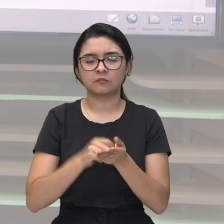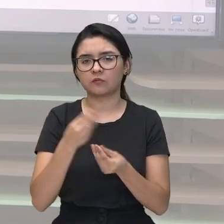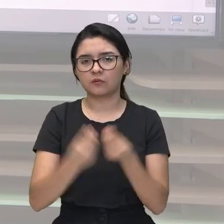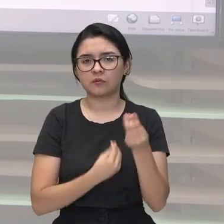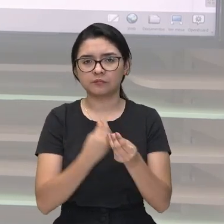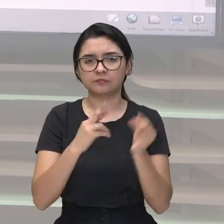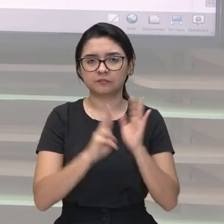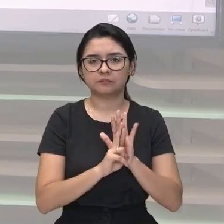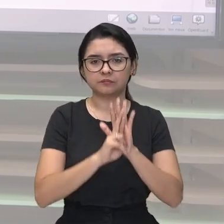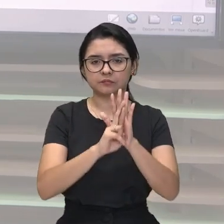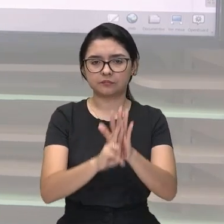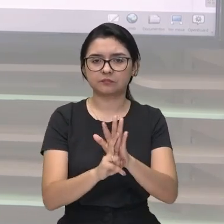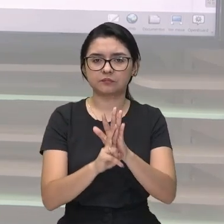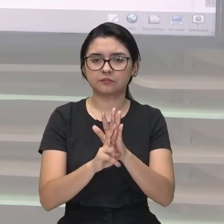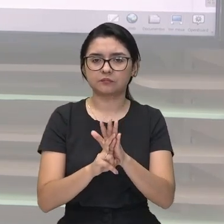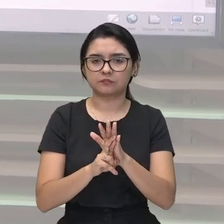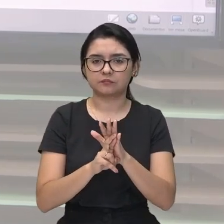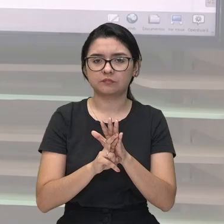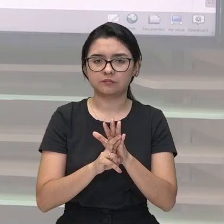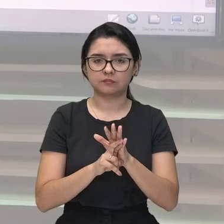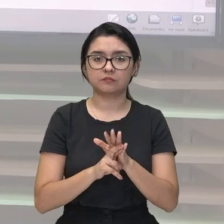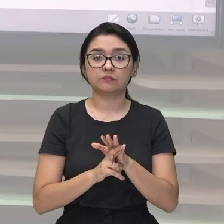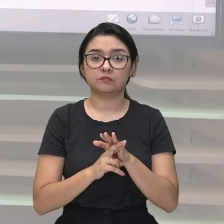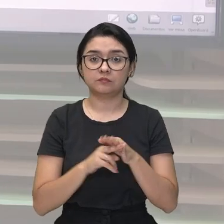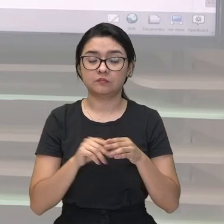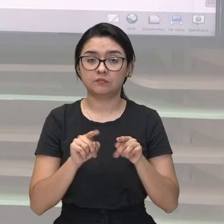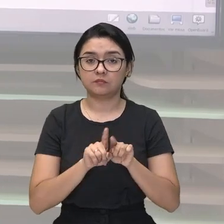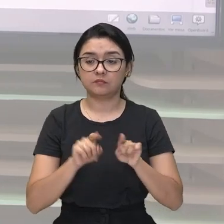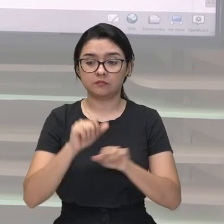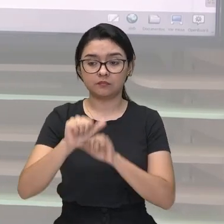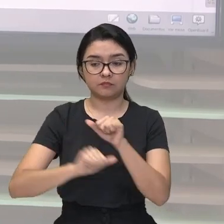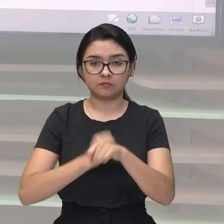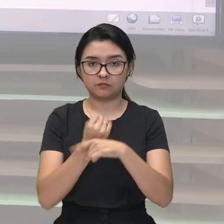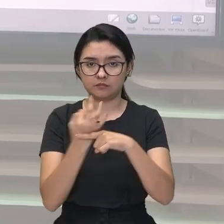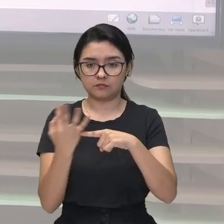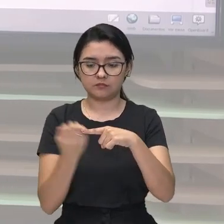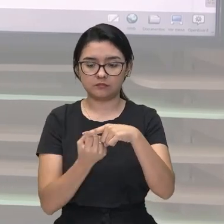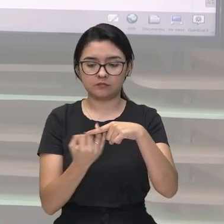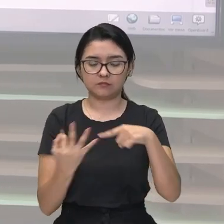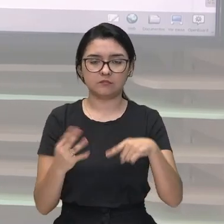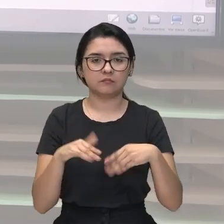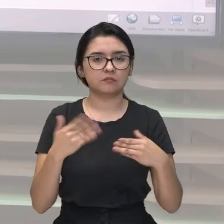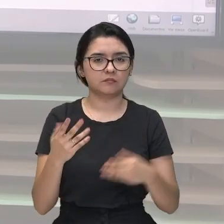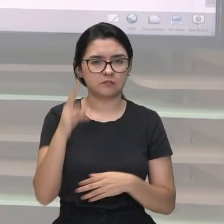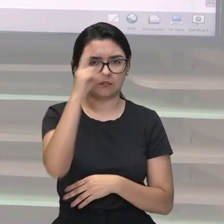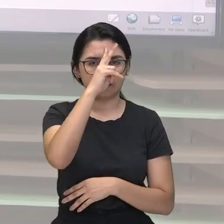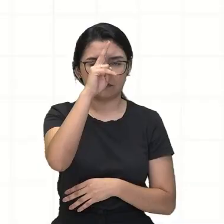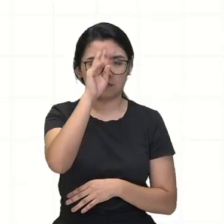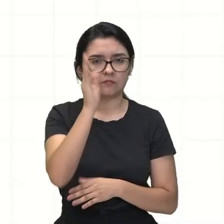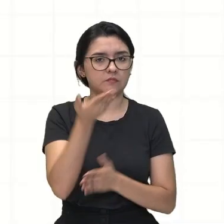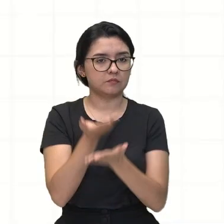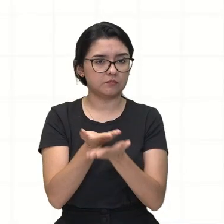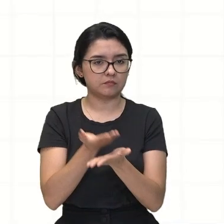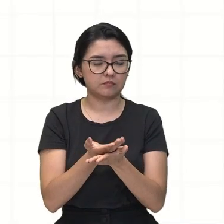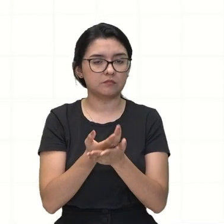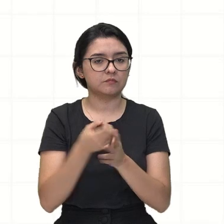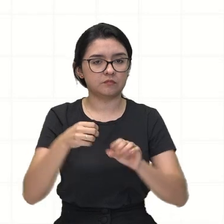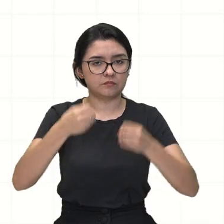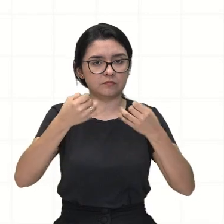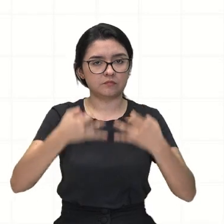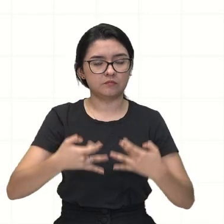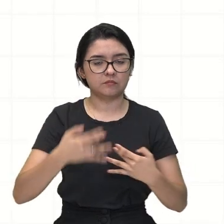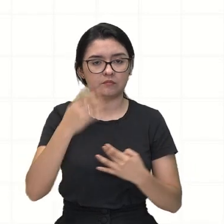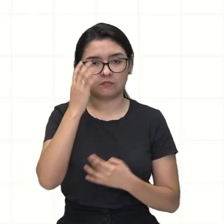representa a parte escrita da folha de papel na forma de fração? Bom, vem comigo que eu vou te fazer lembrar que eu já te falei disso nessa aula. Vem aqui, ó.